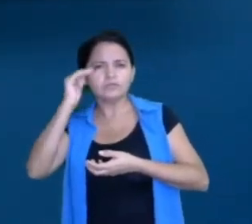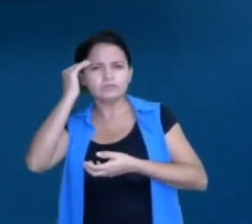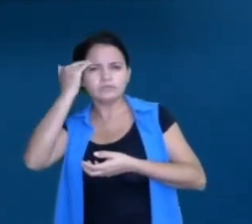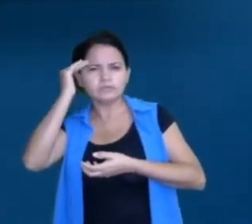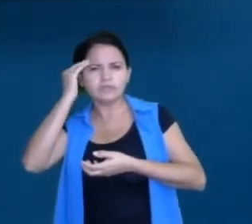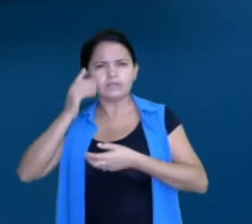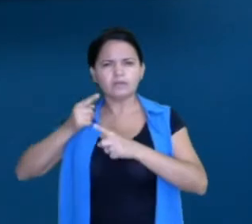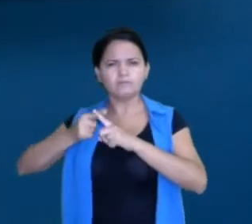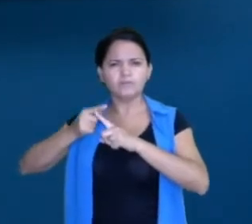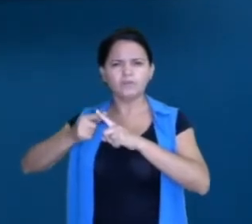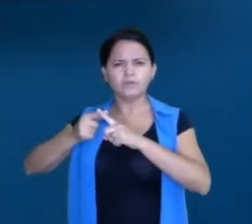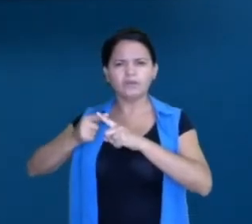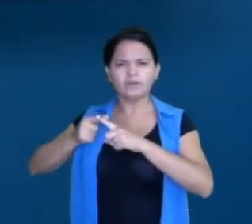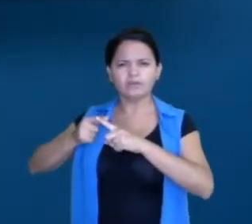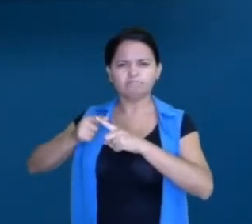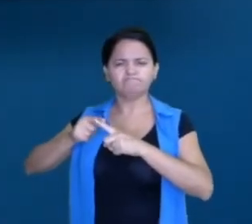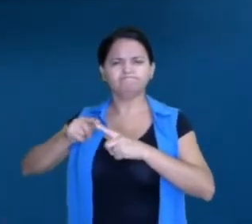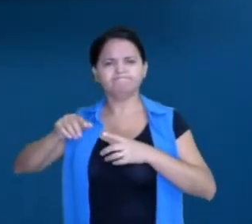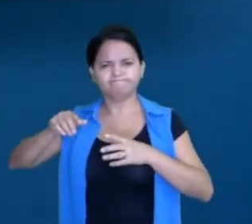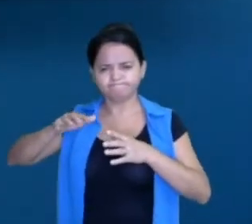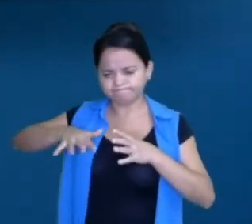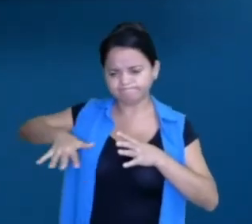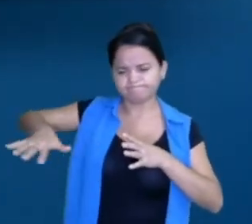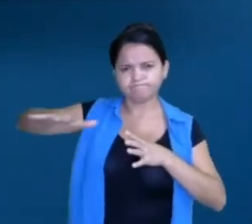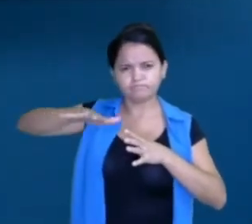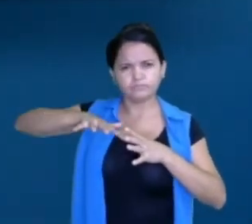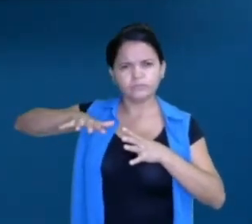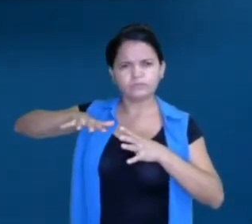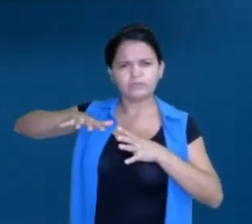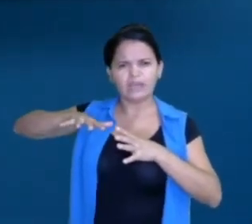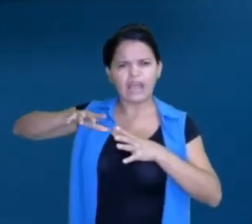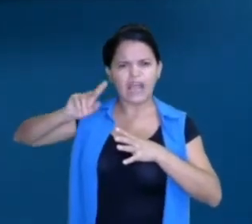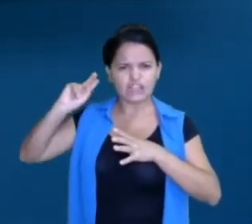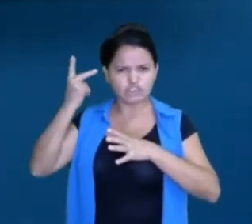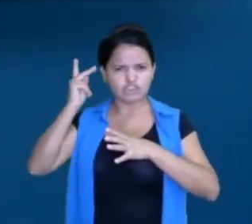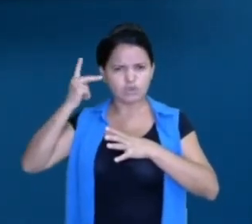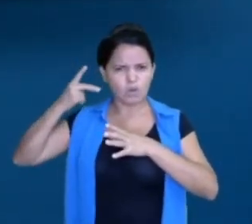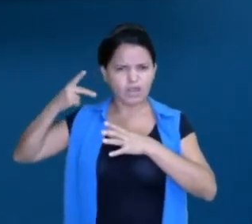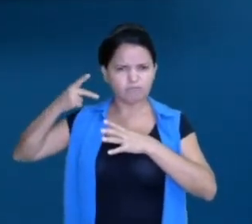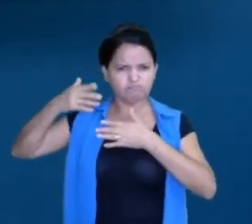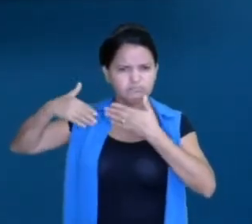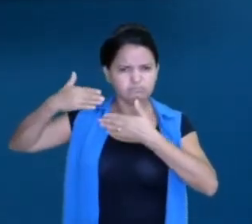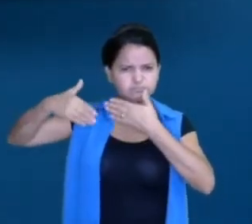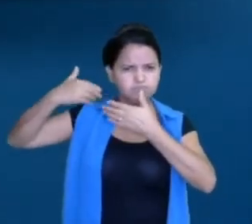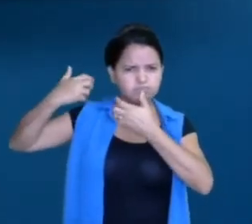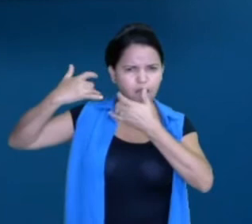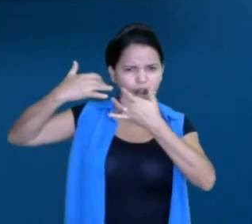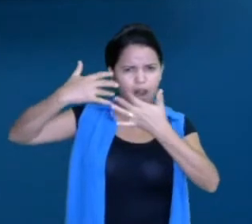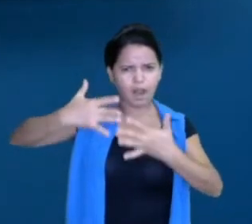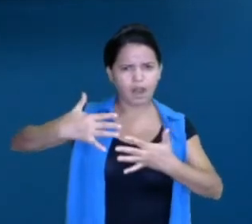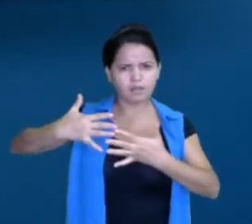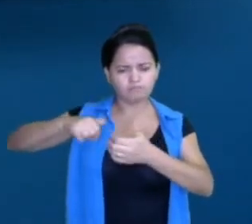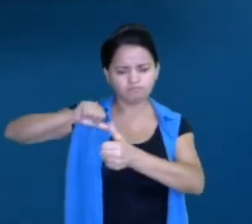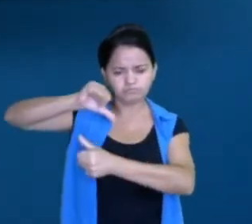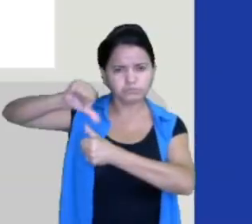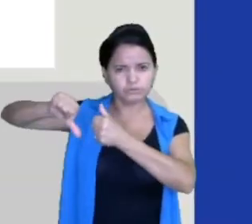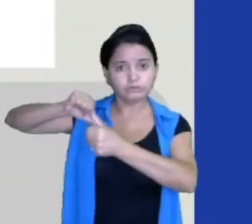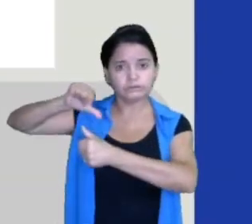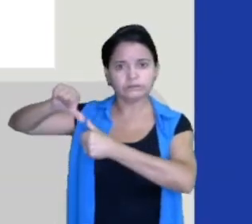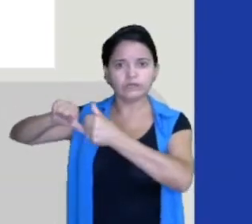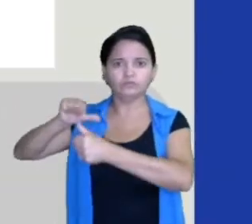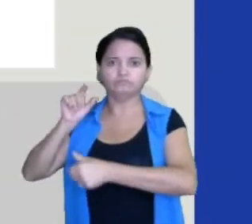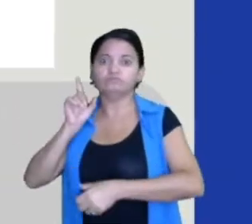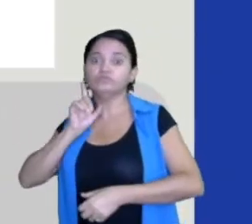o porquê a história dos Estados Unidos começa a ser modificada. Vou pedir para o pessoal abrir